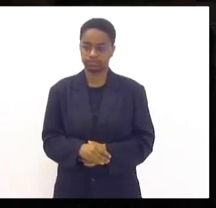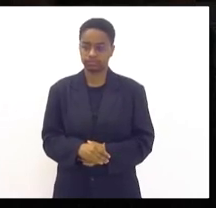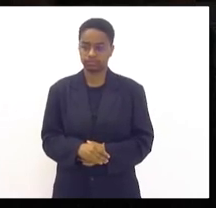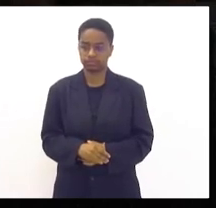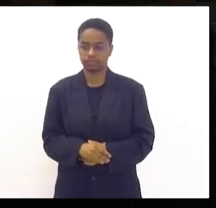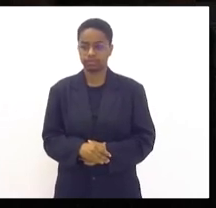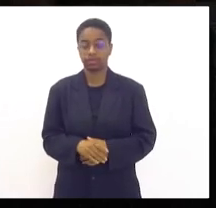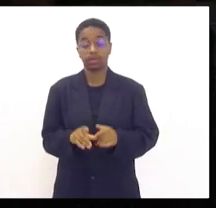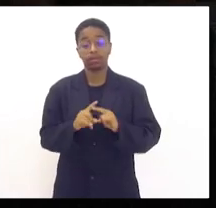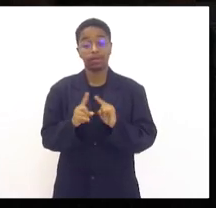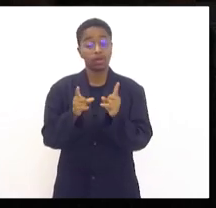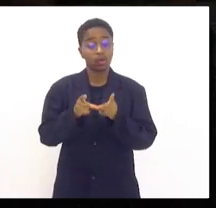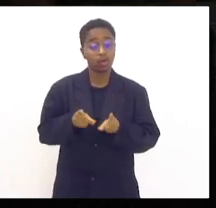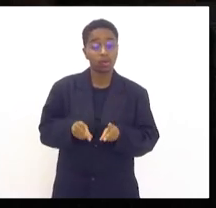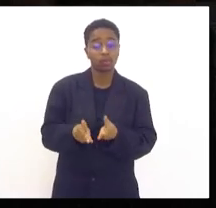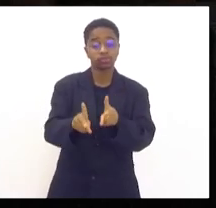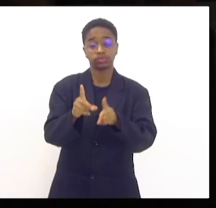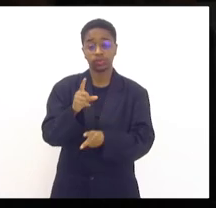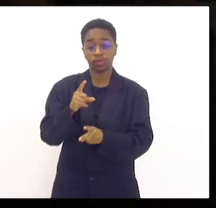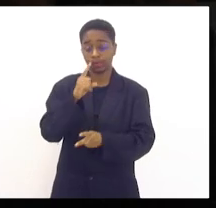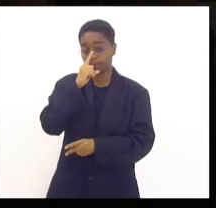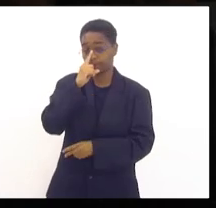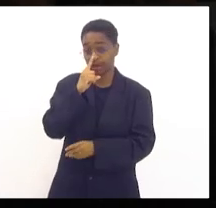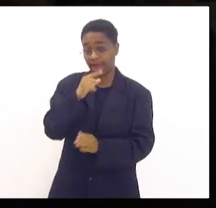Mas continuou em risco até chegar lá,